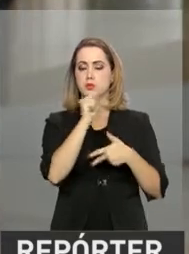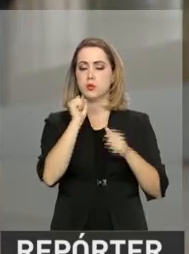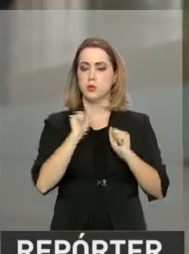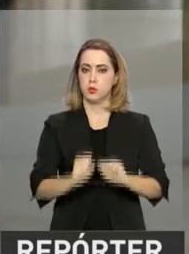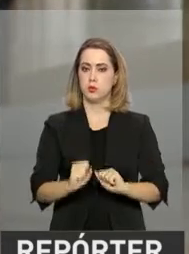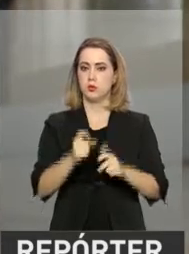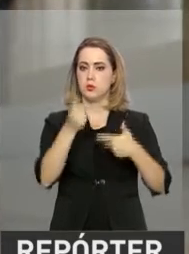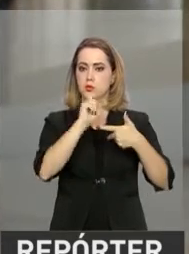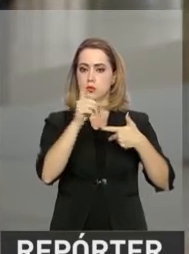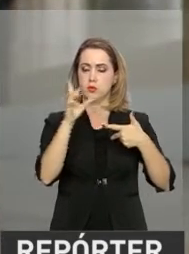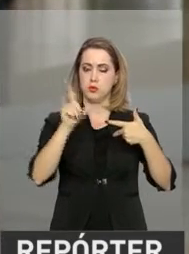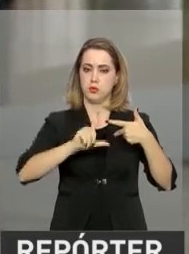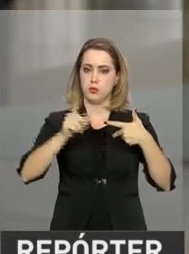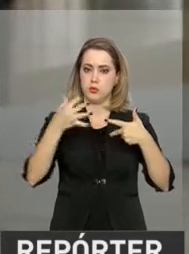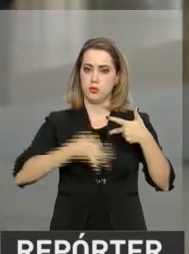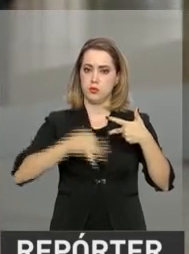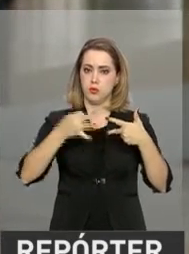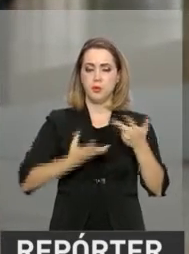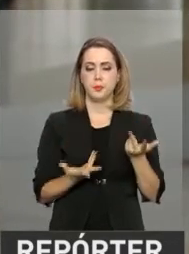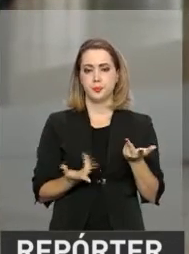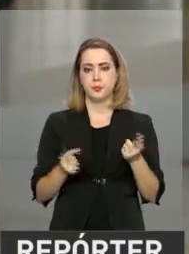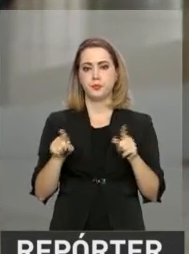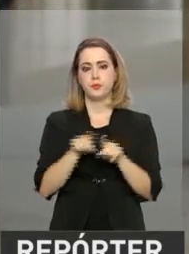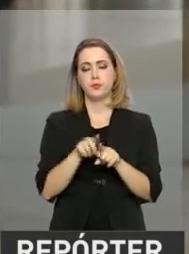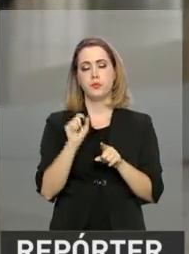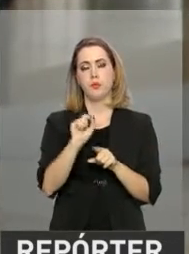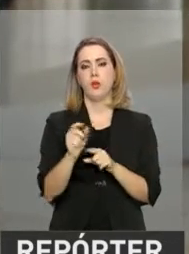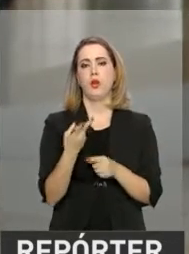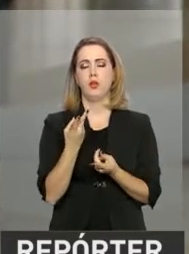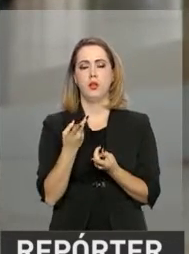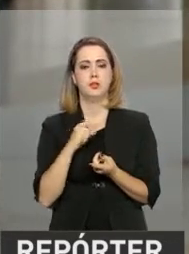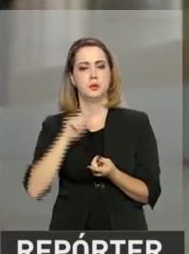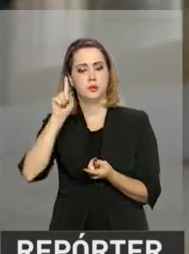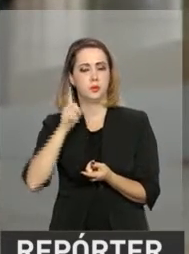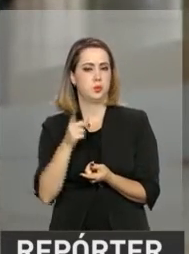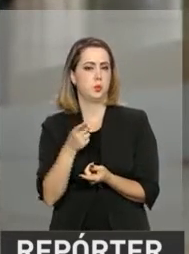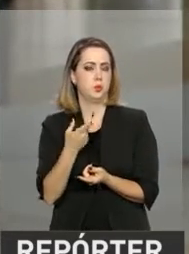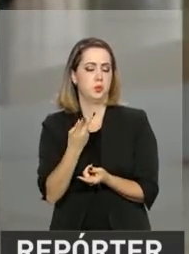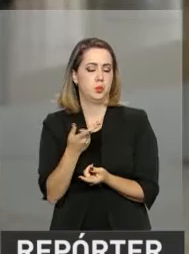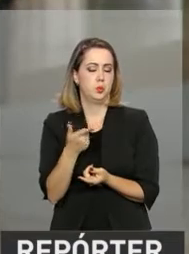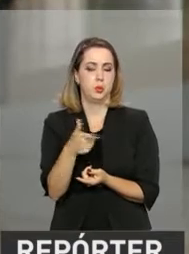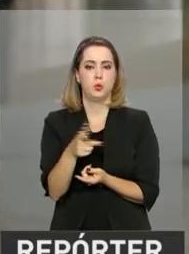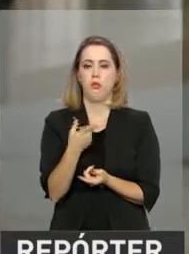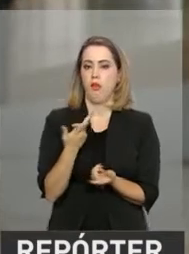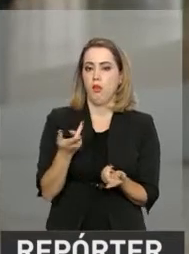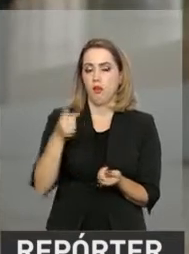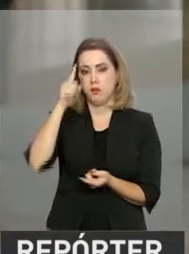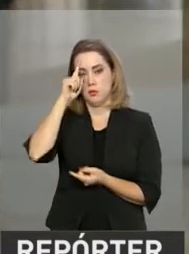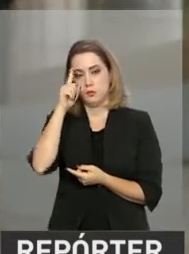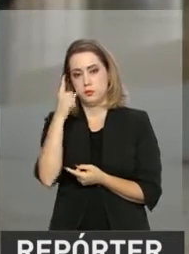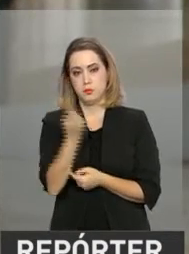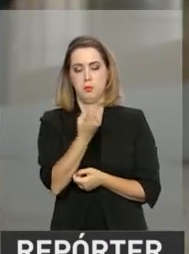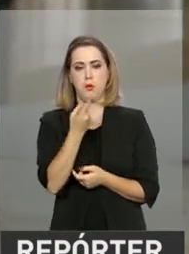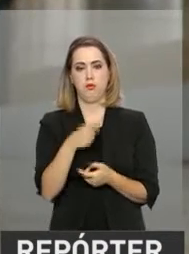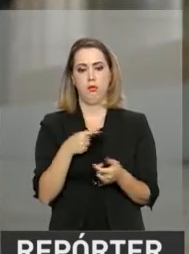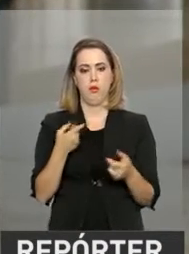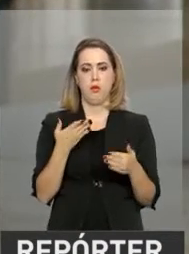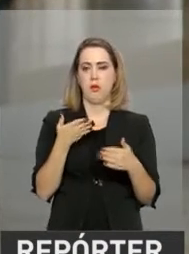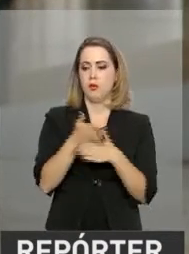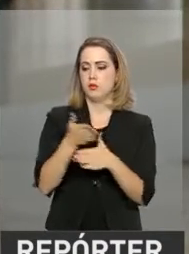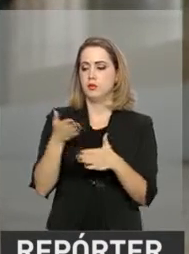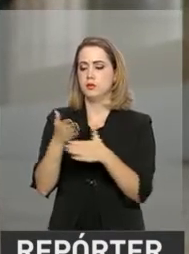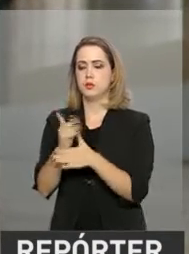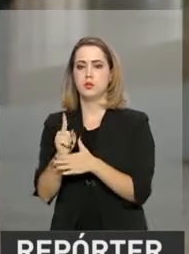executivo, legislativo e judiciário, e que ela não determina uma interferência de um poder em outro.